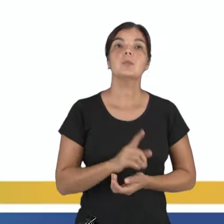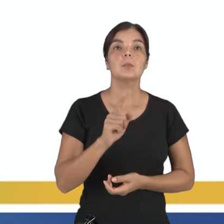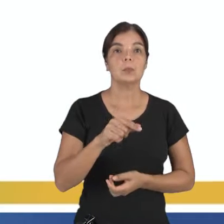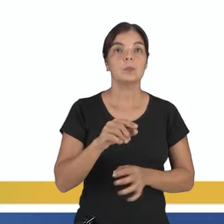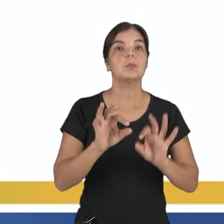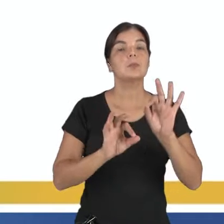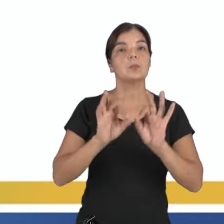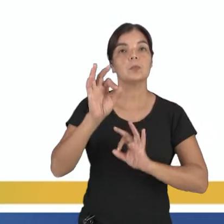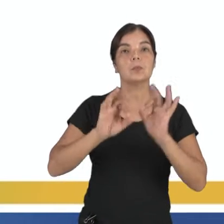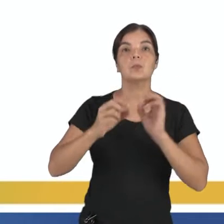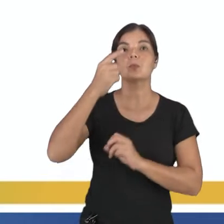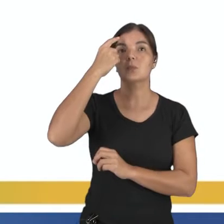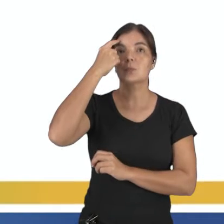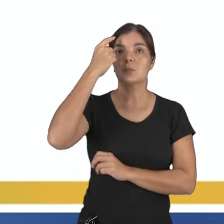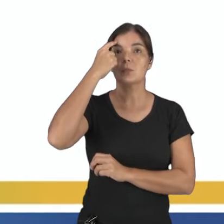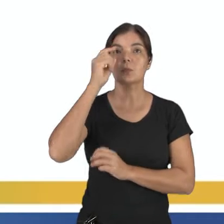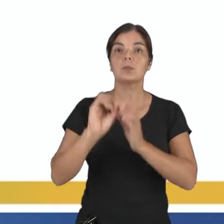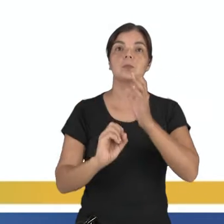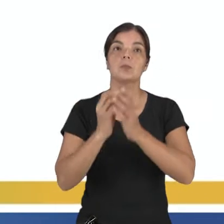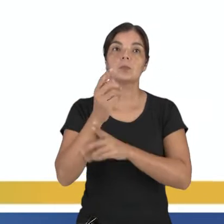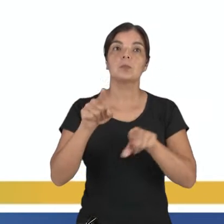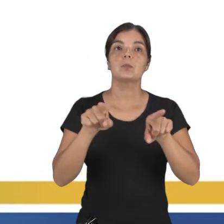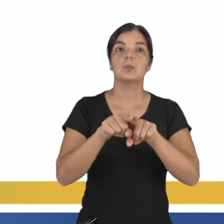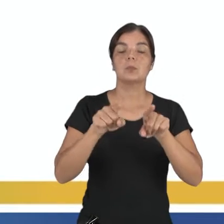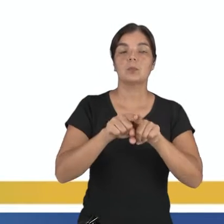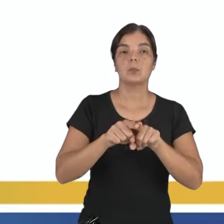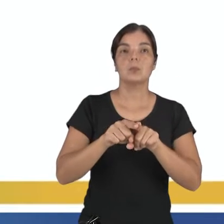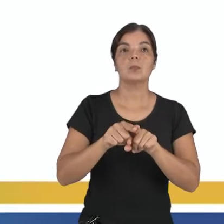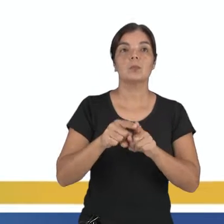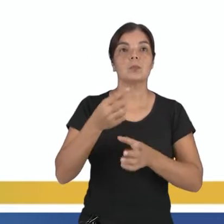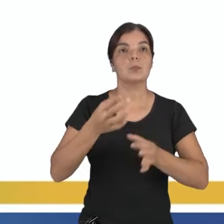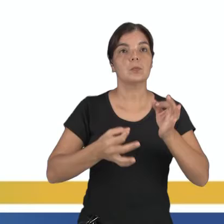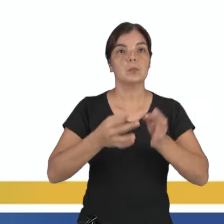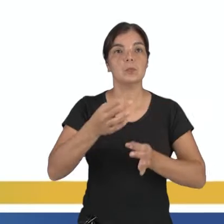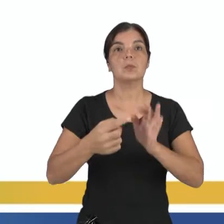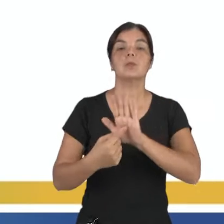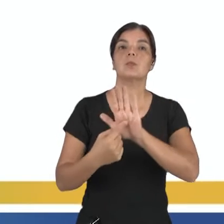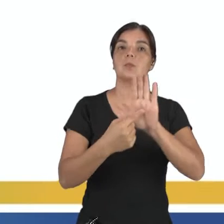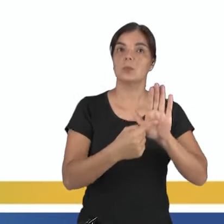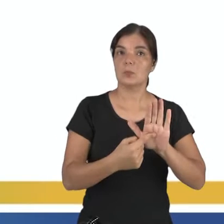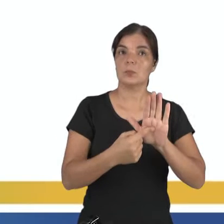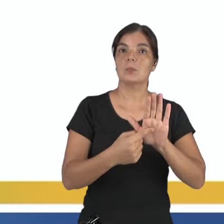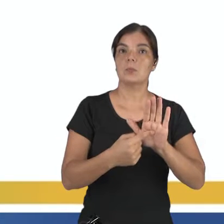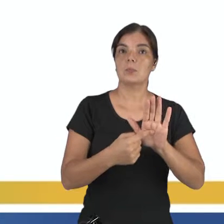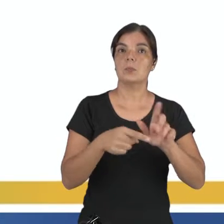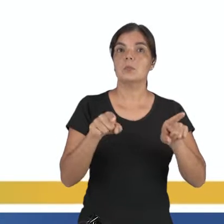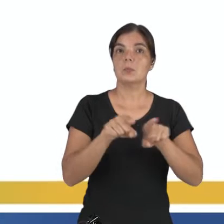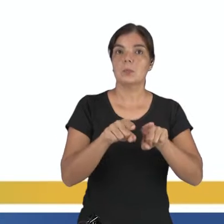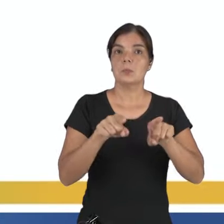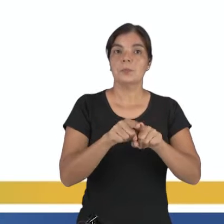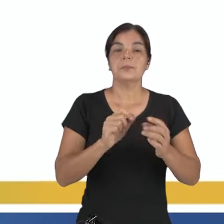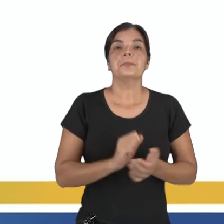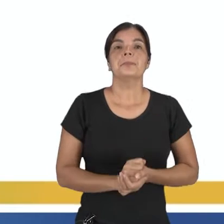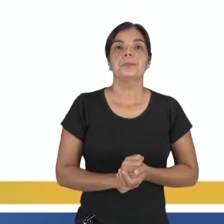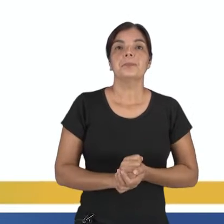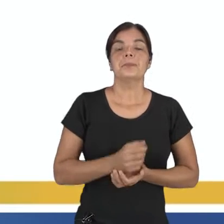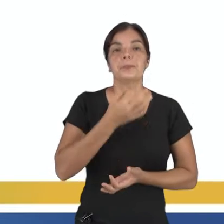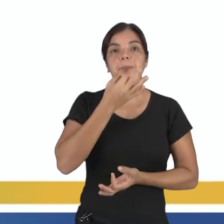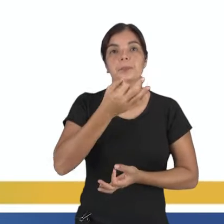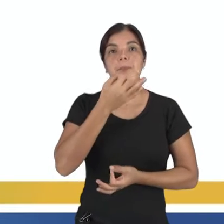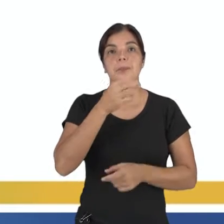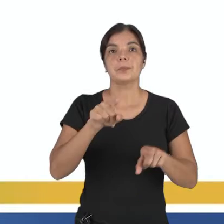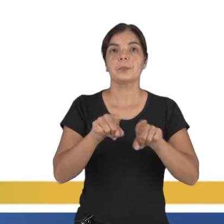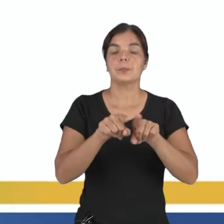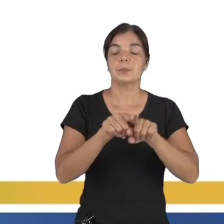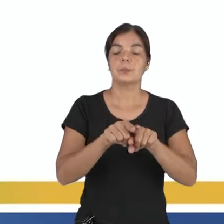é uma operação do pensamento realizada por meio de juízos e anunciados por